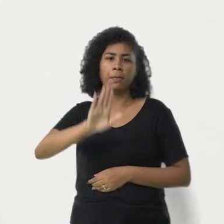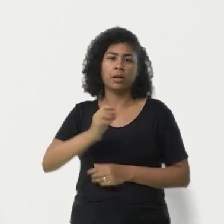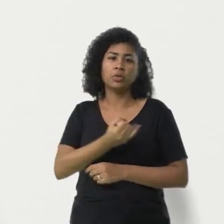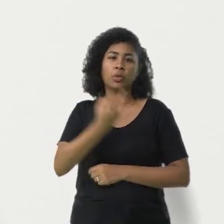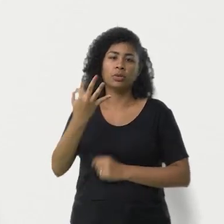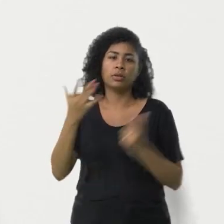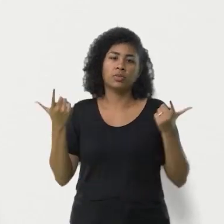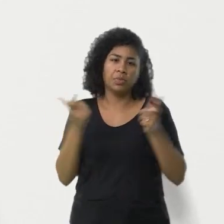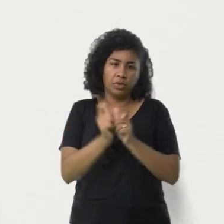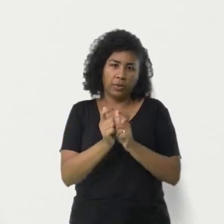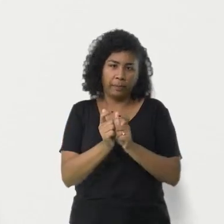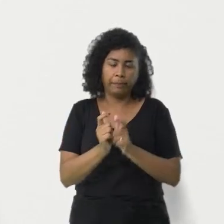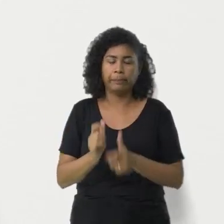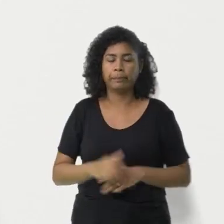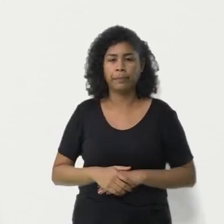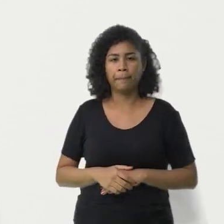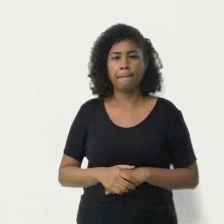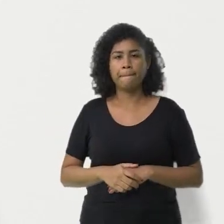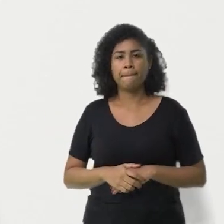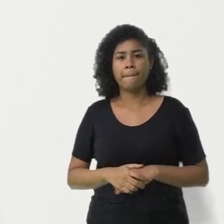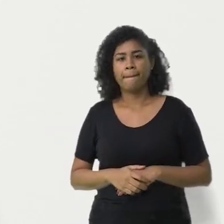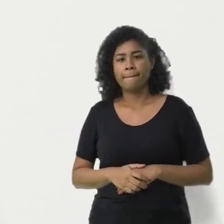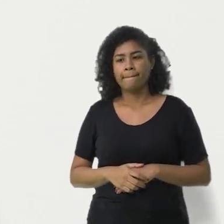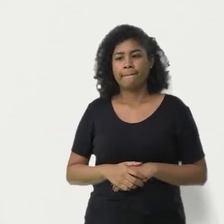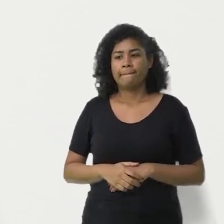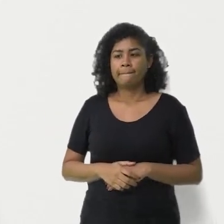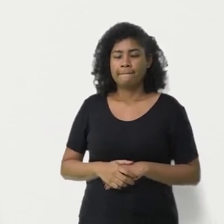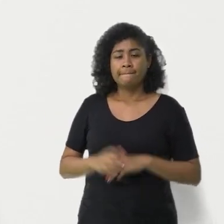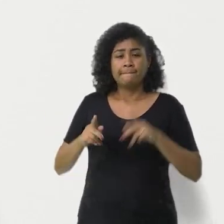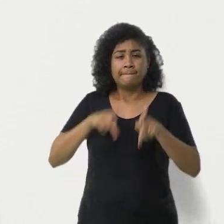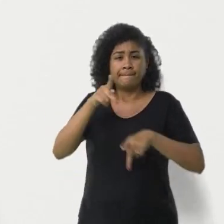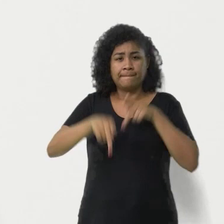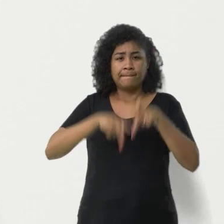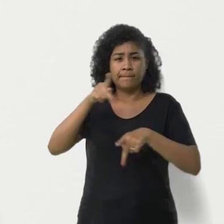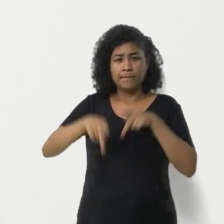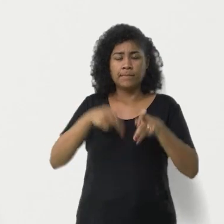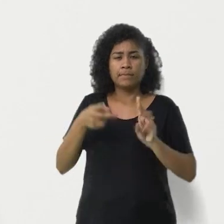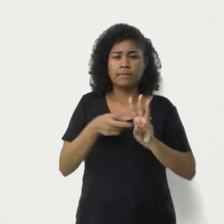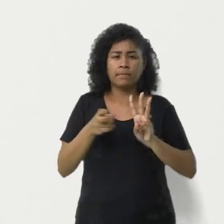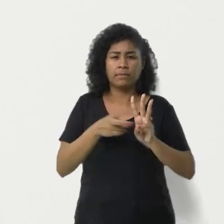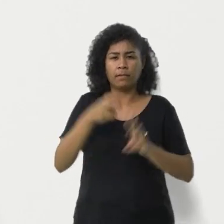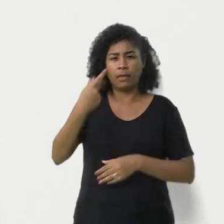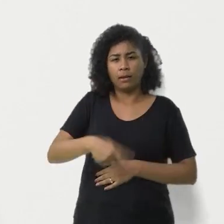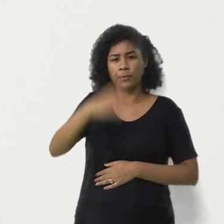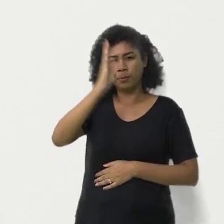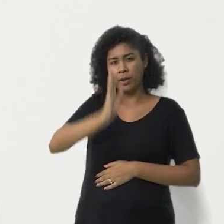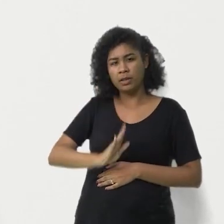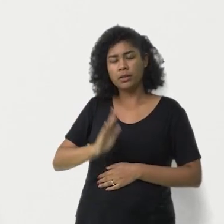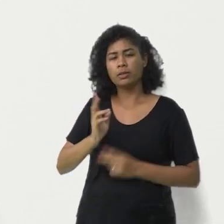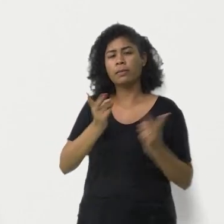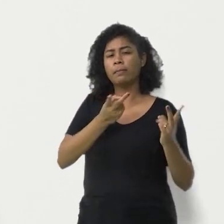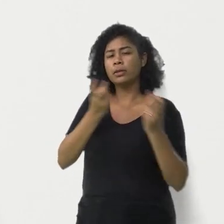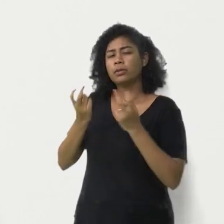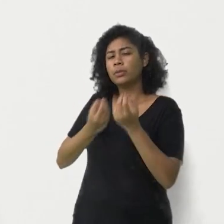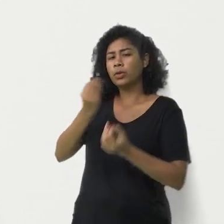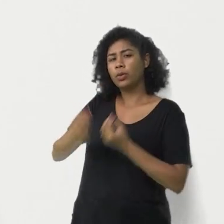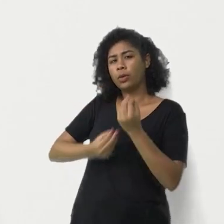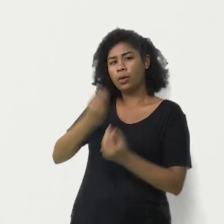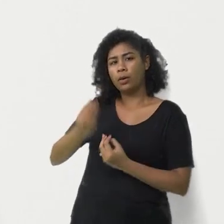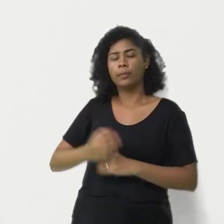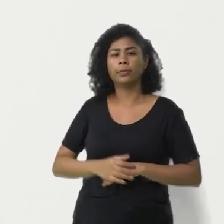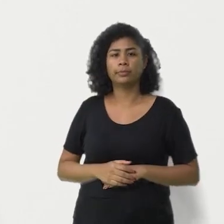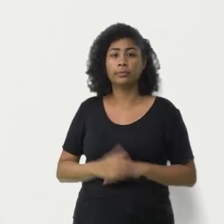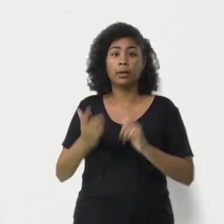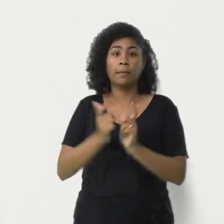menor quantidade, tá bom? Agora, os povos indígenas aqui do Brasil, como é que a gente verifica, né? Em que